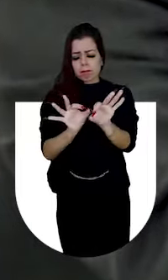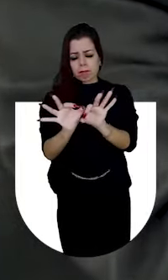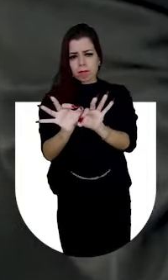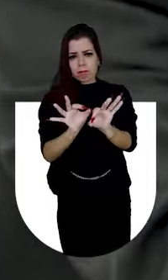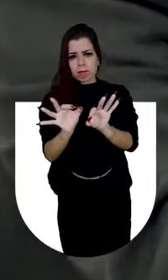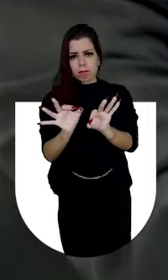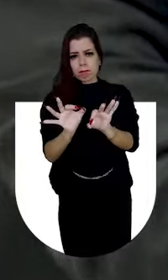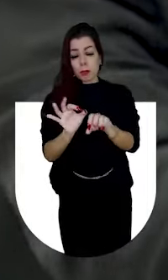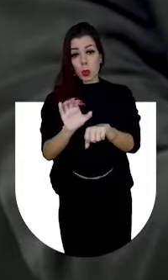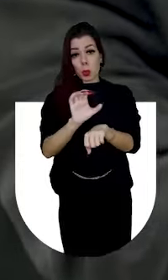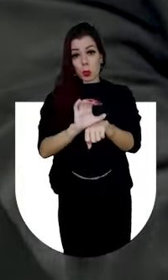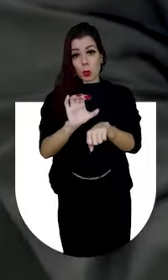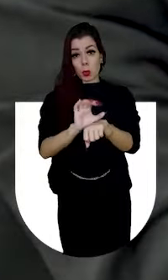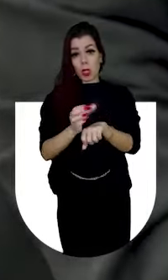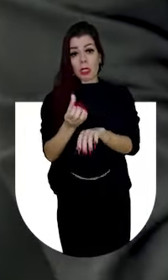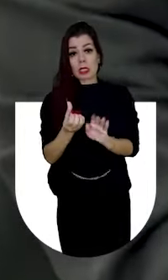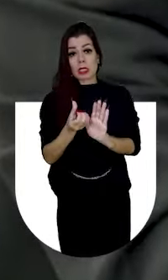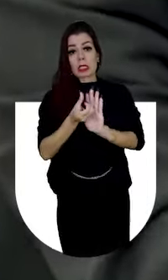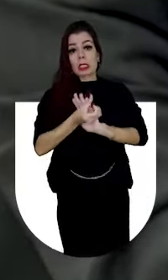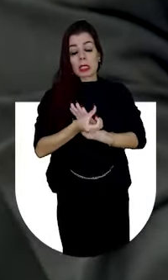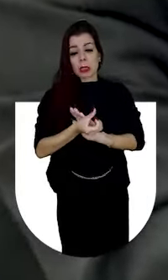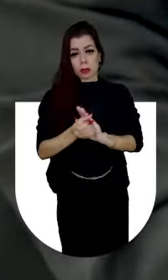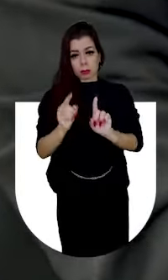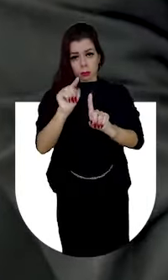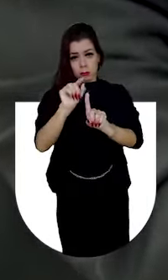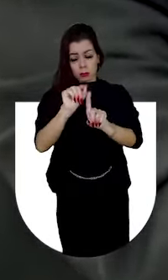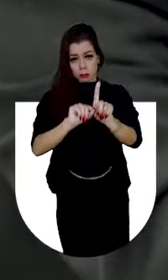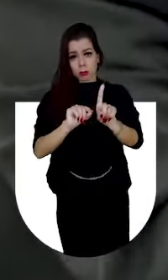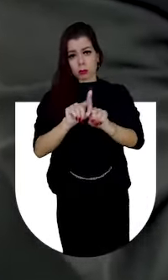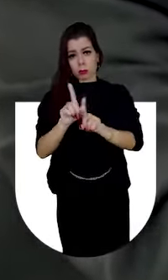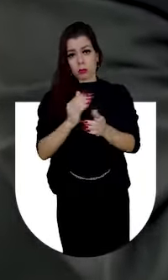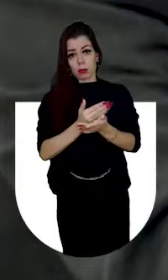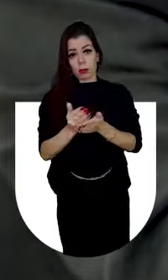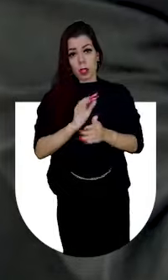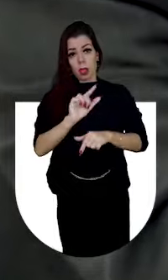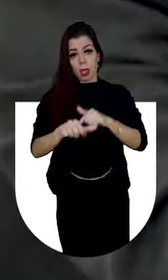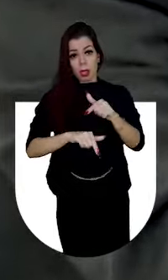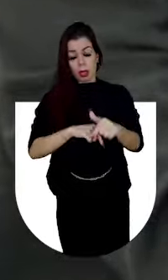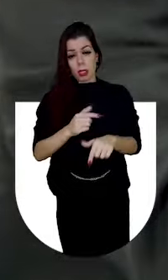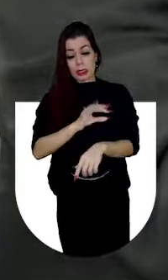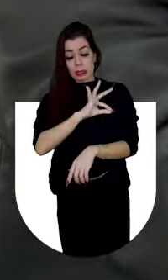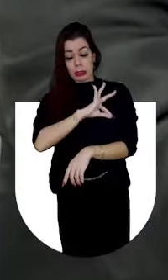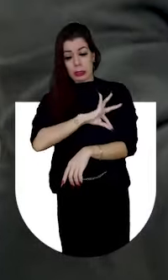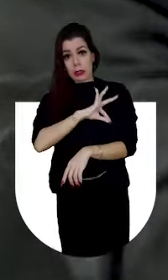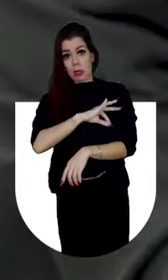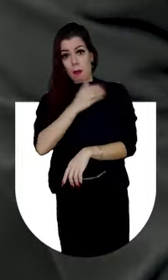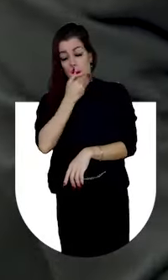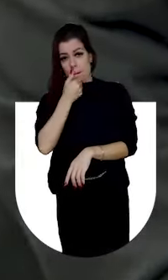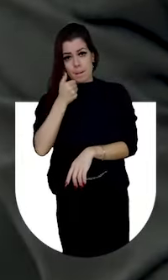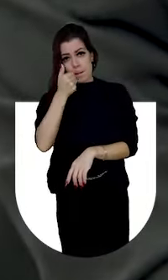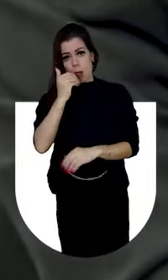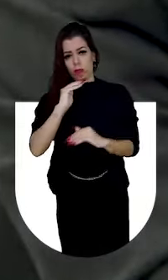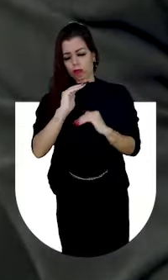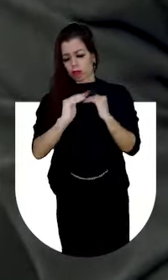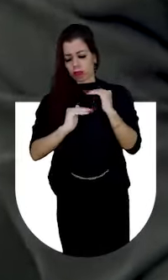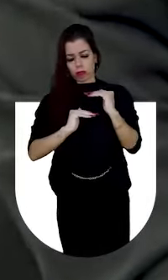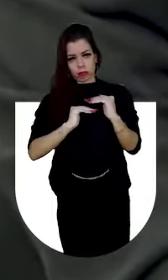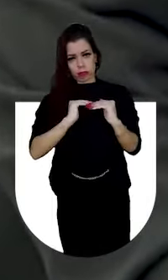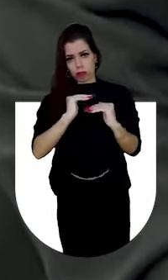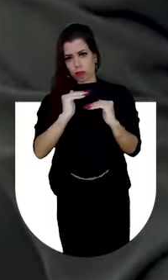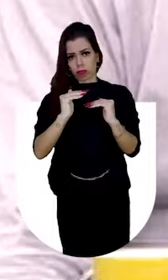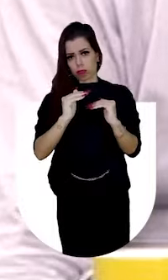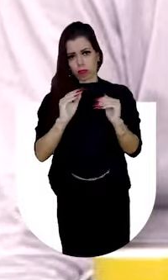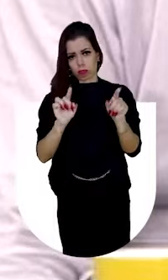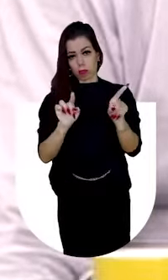possam estar trabalhando nessas empresas em uma carreira que oferece uma remuneração muito mais alta inicial do que a média dos salários para quem está no